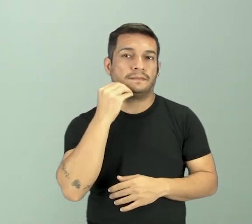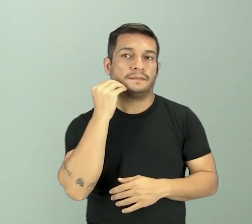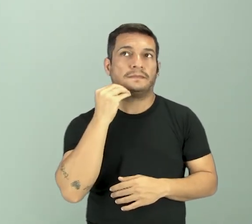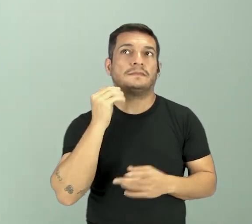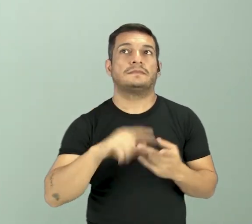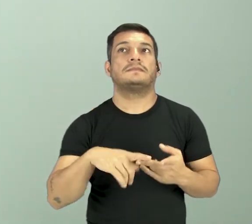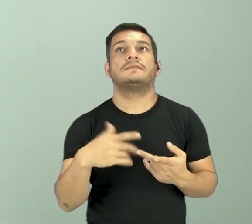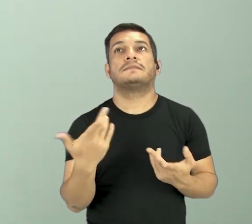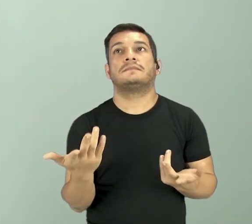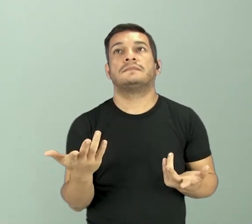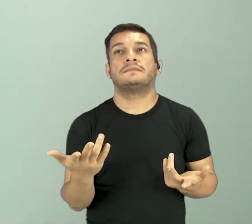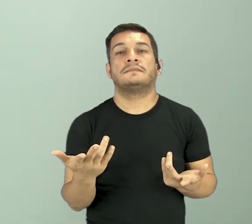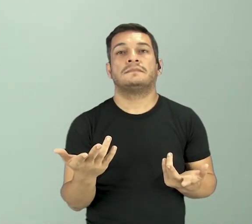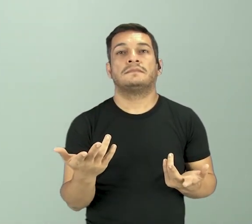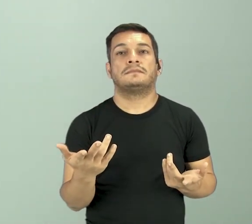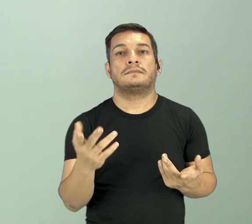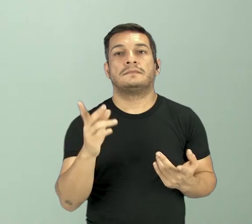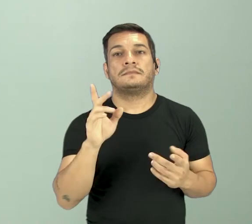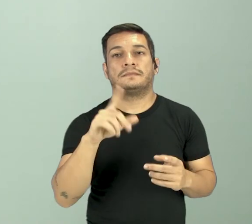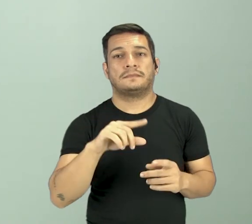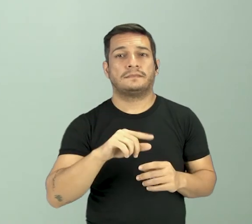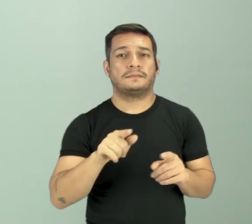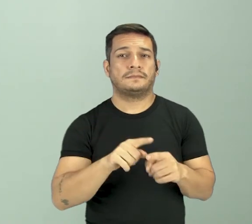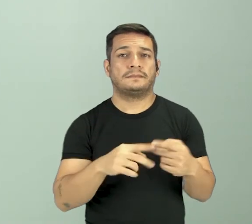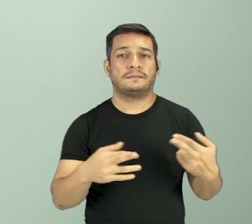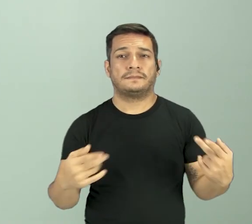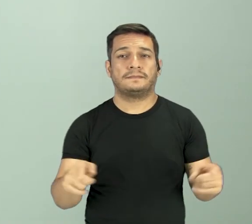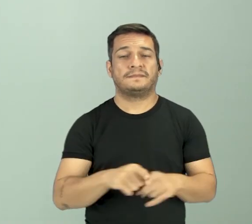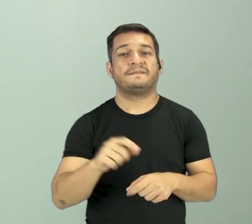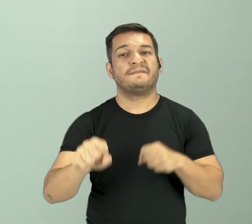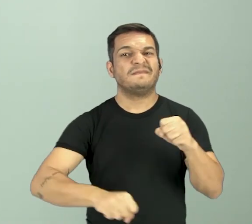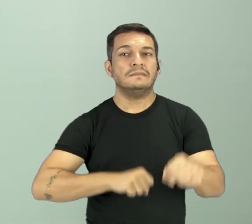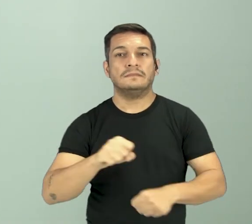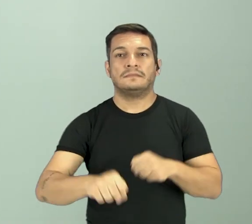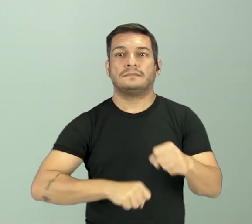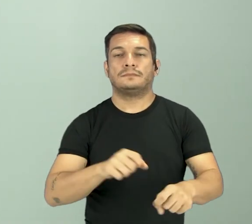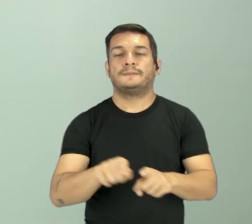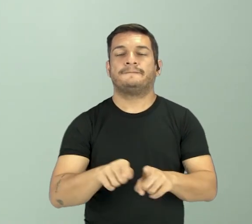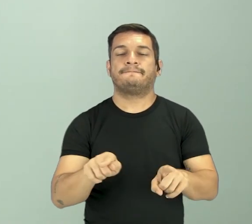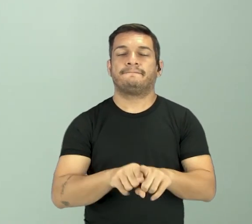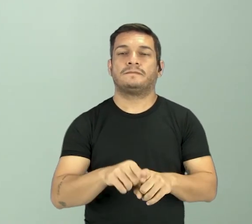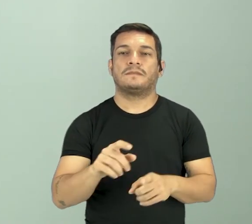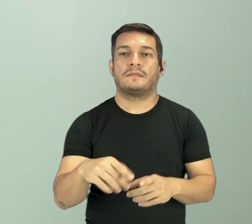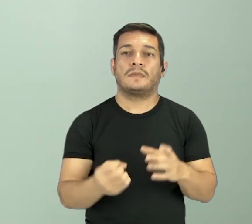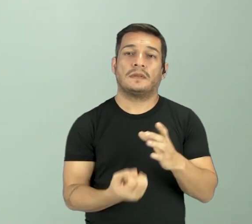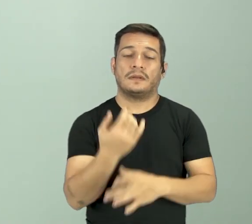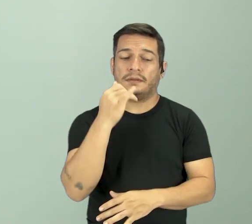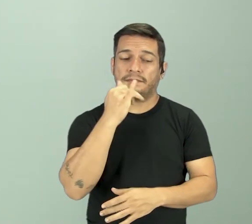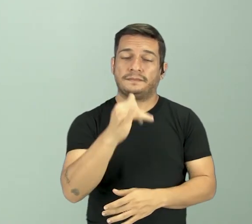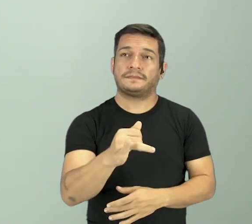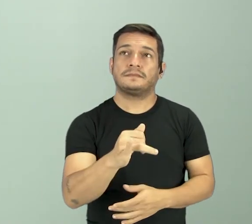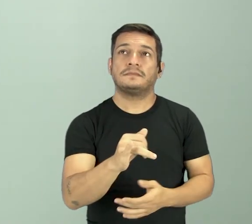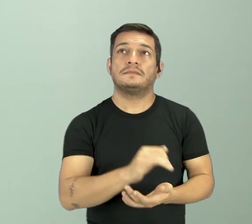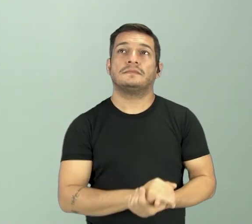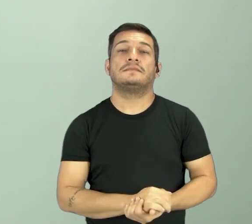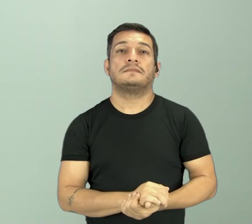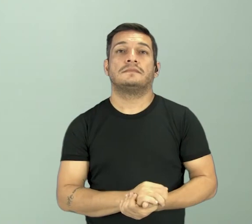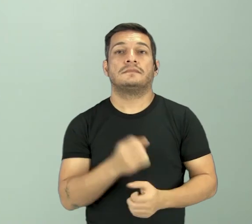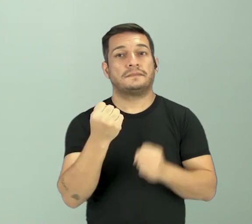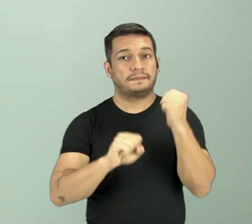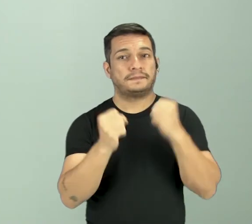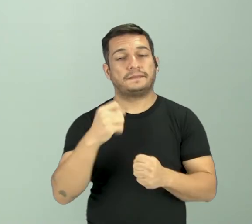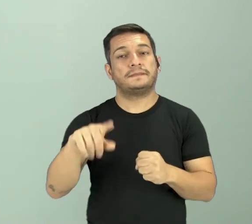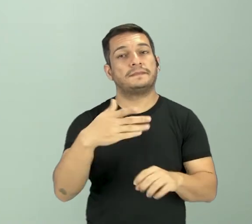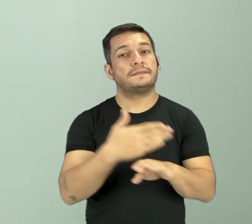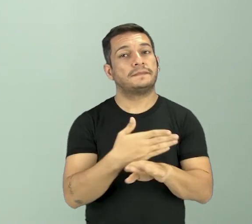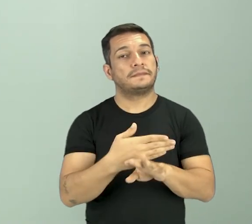experimentos ou dispositivos pequenos, como por exemplo uma bicicleta, como na produção de energia para grandes indústrias. Você